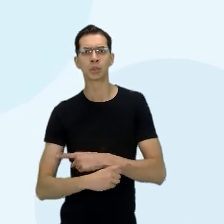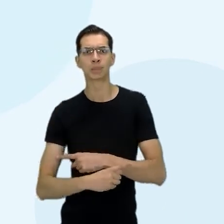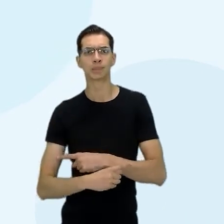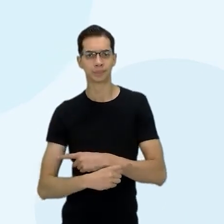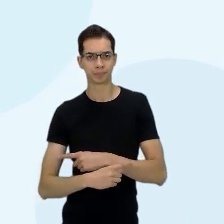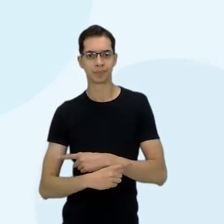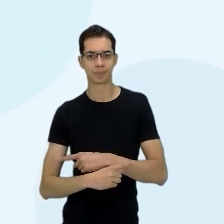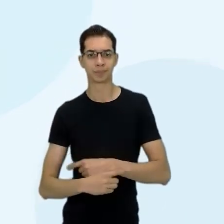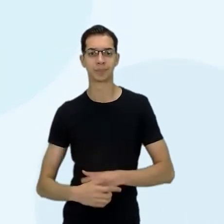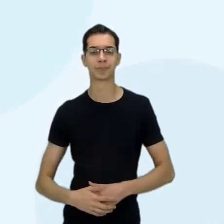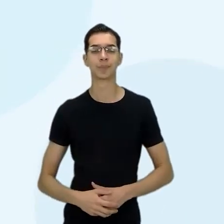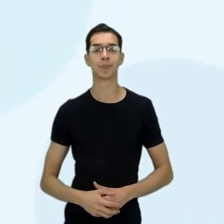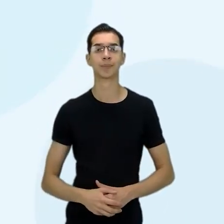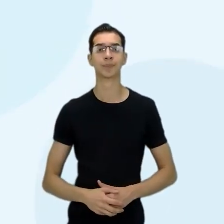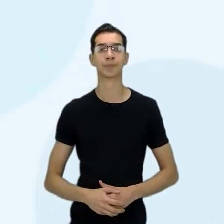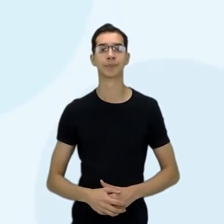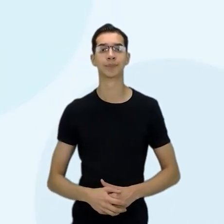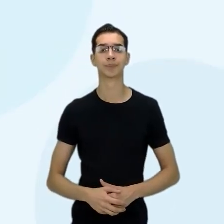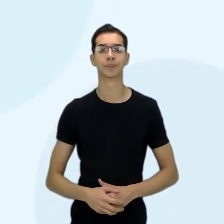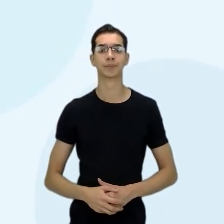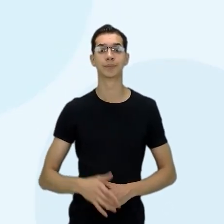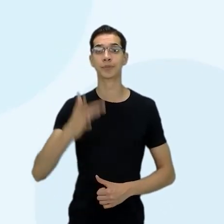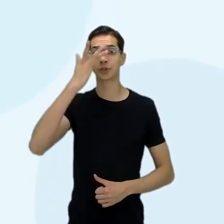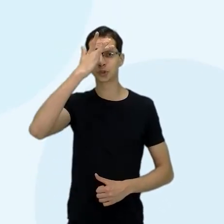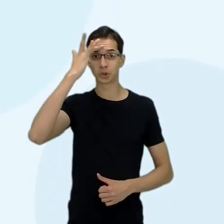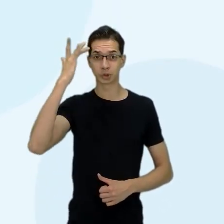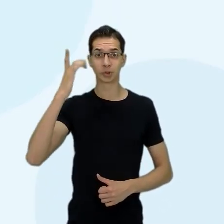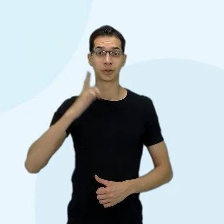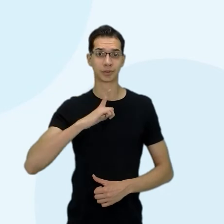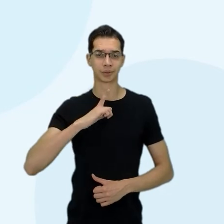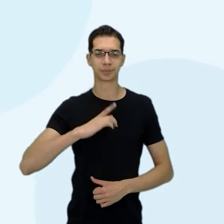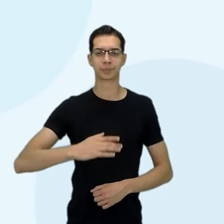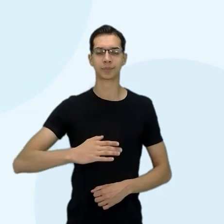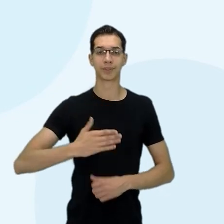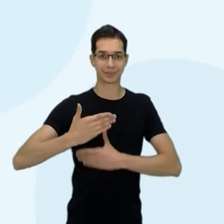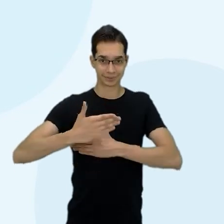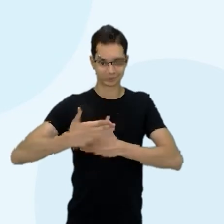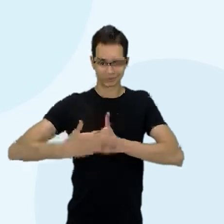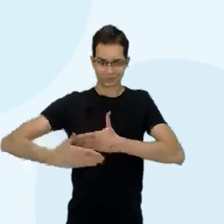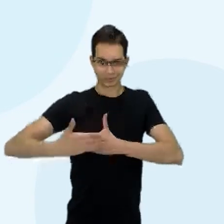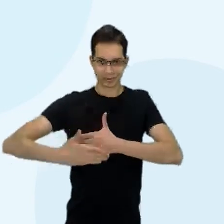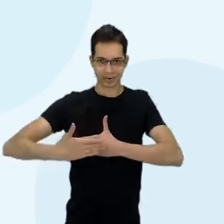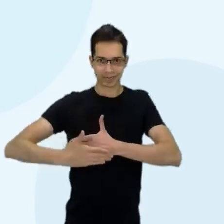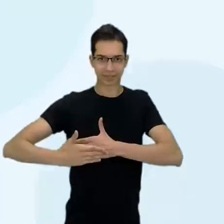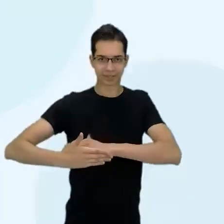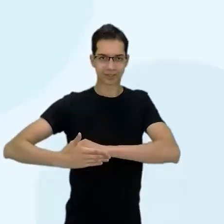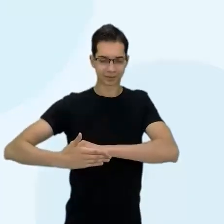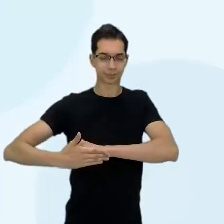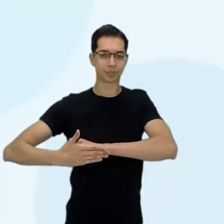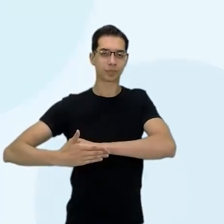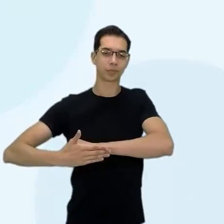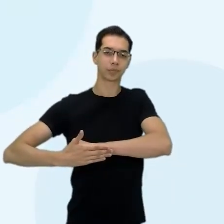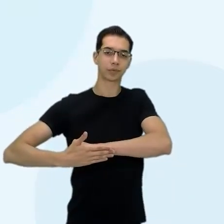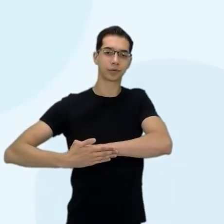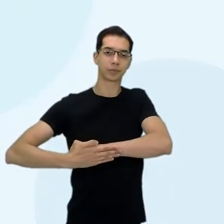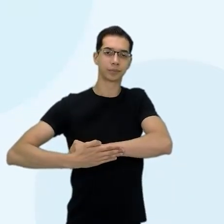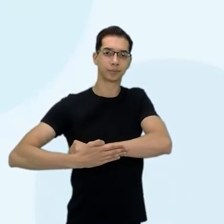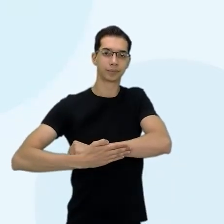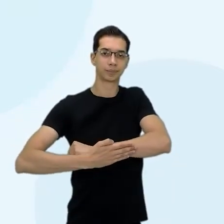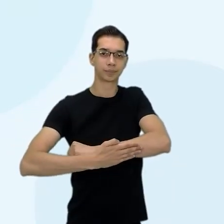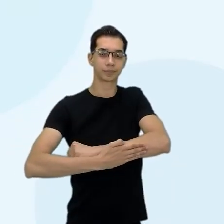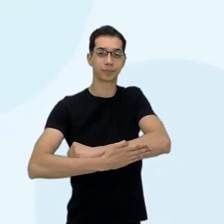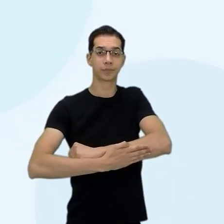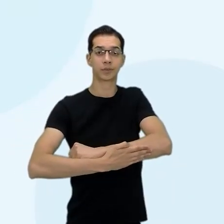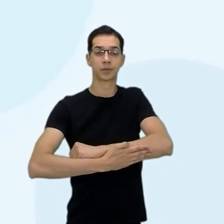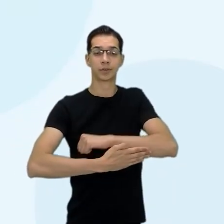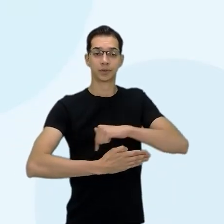né? A pessoa está ali, eu vou ver ela andando no sentido contrário, e aí ela vai se afastar de mim,